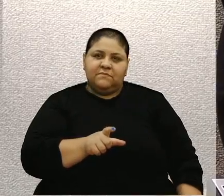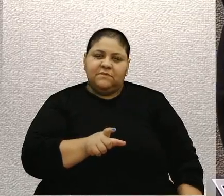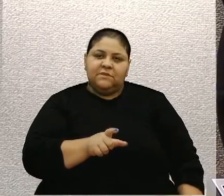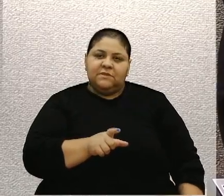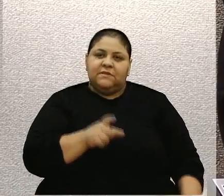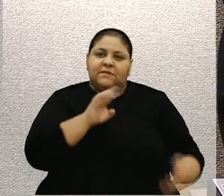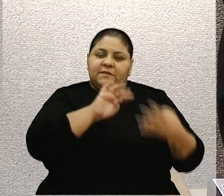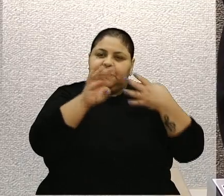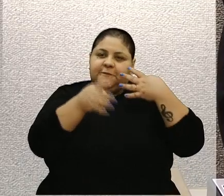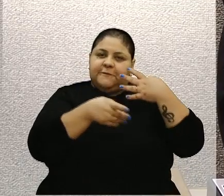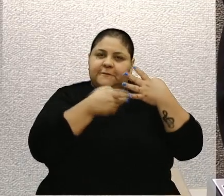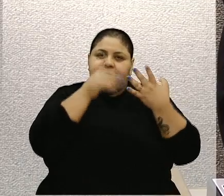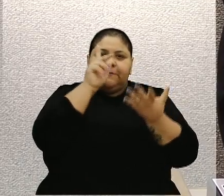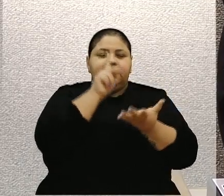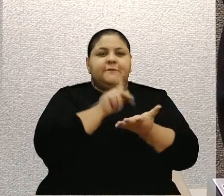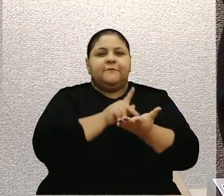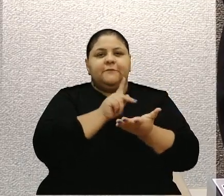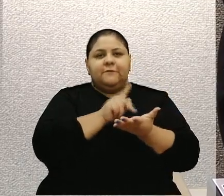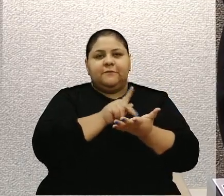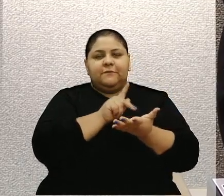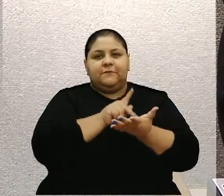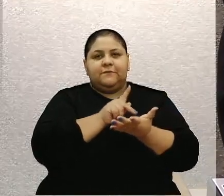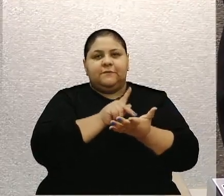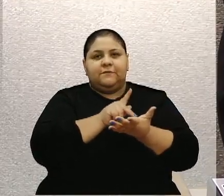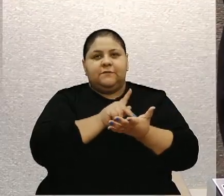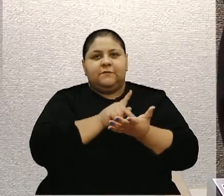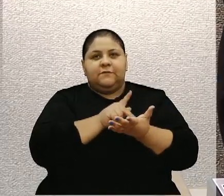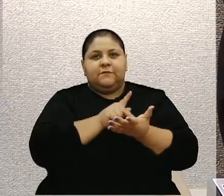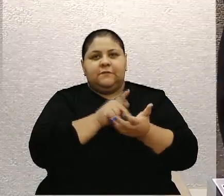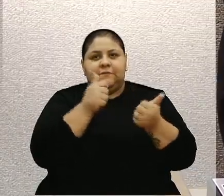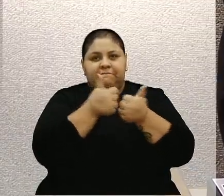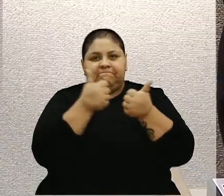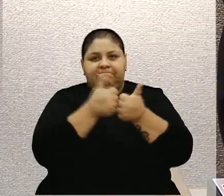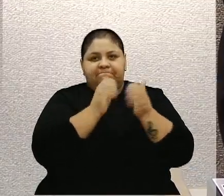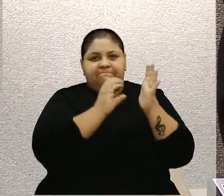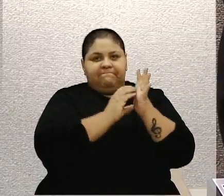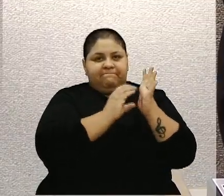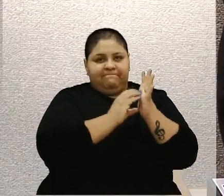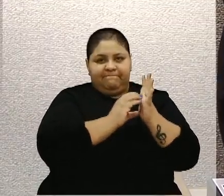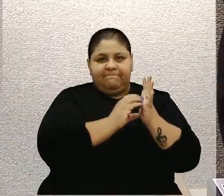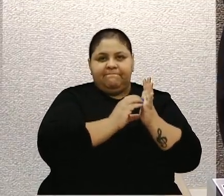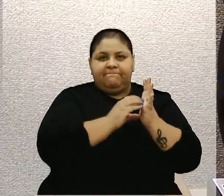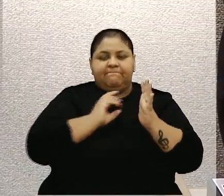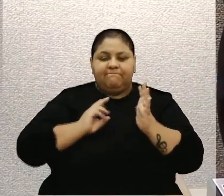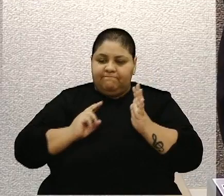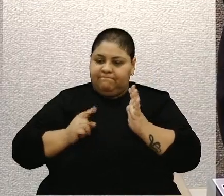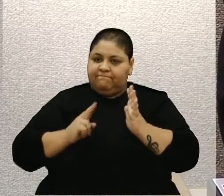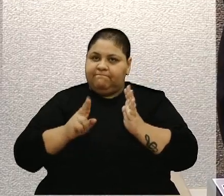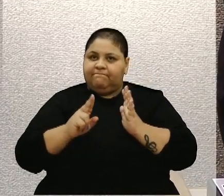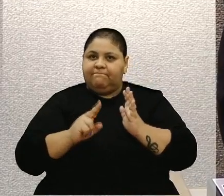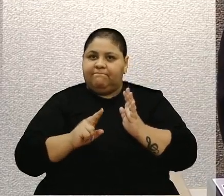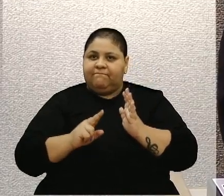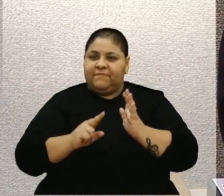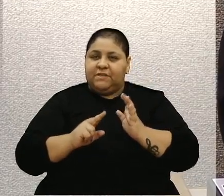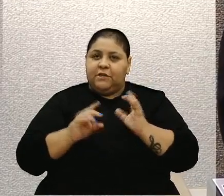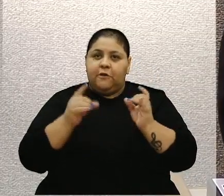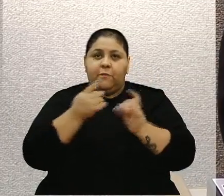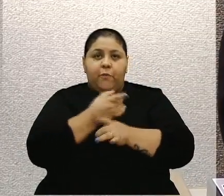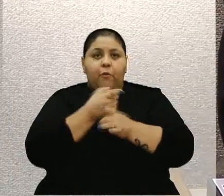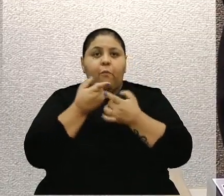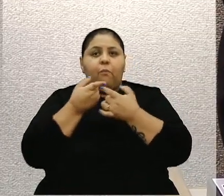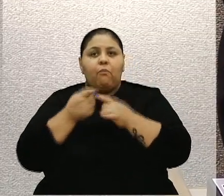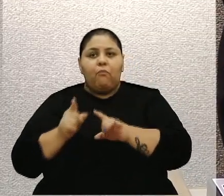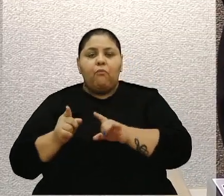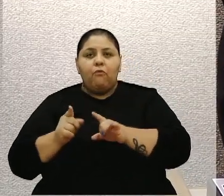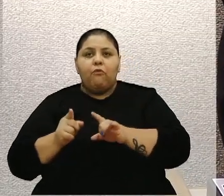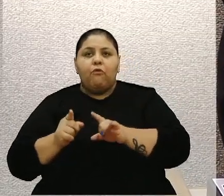franca, leal, né? O meu companheiro aqui de partido. Sempre, né, com muita disposição, mas